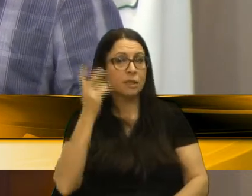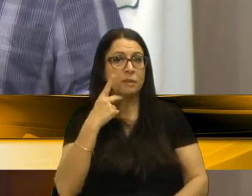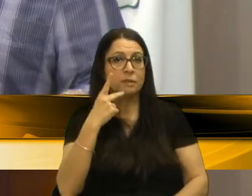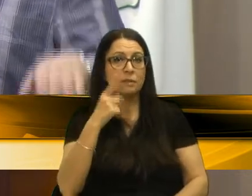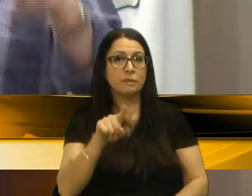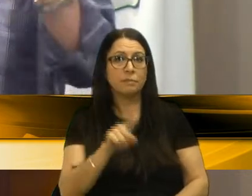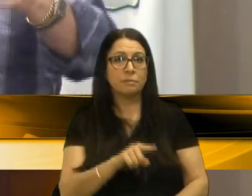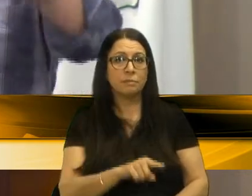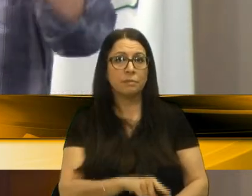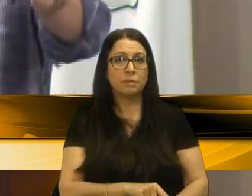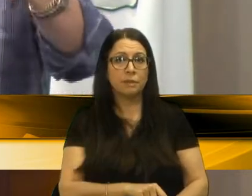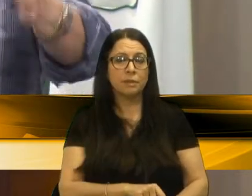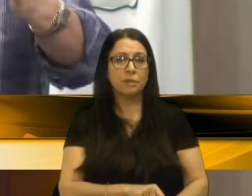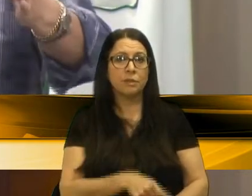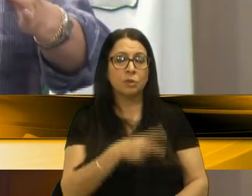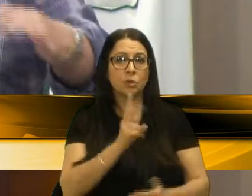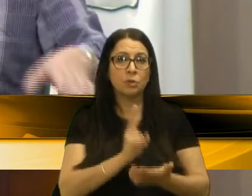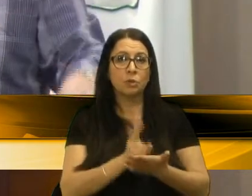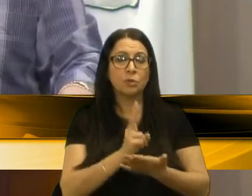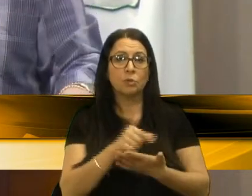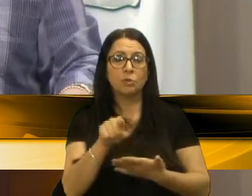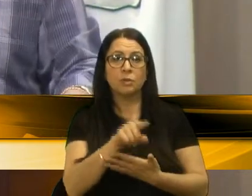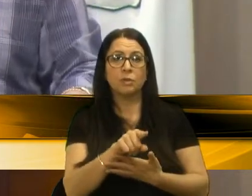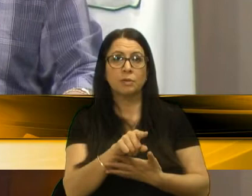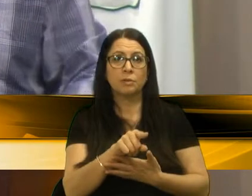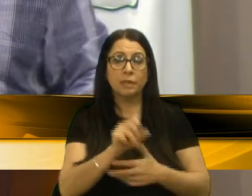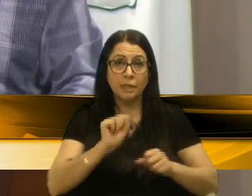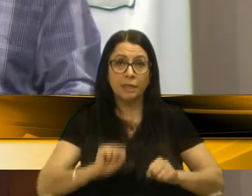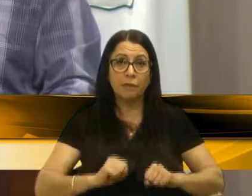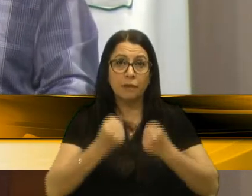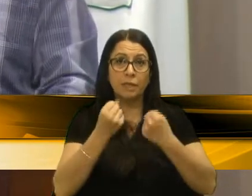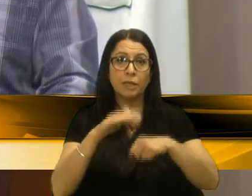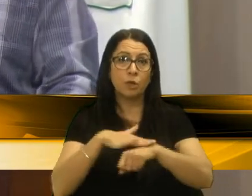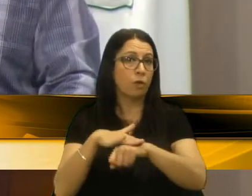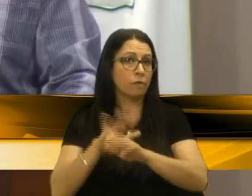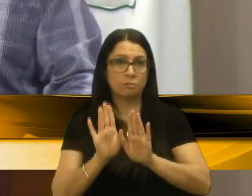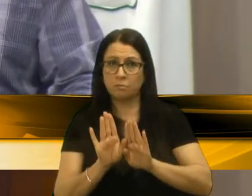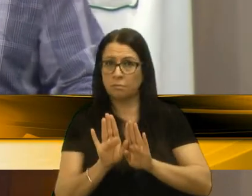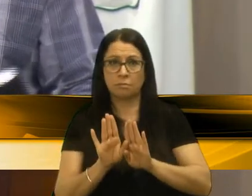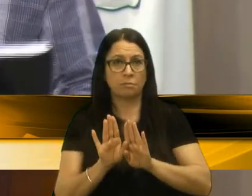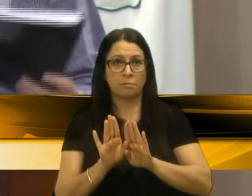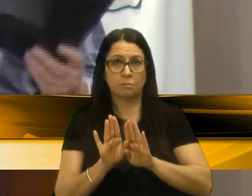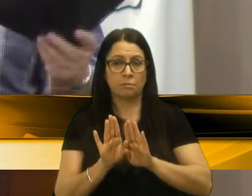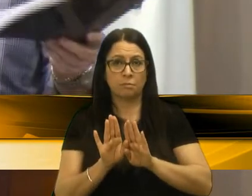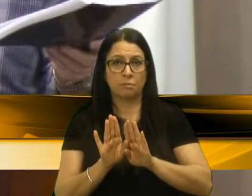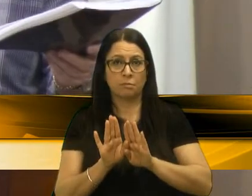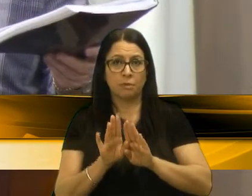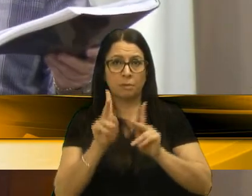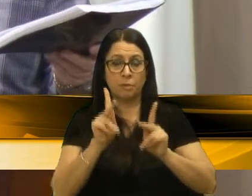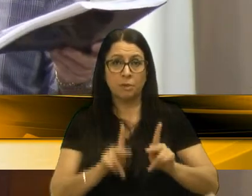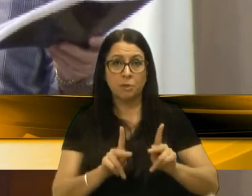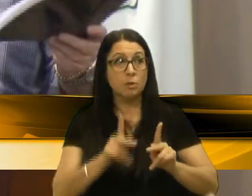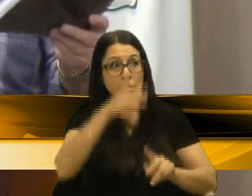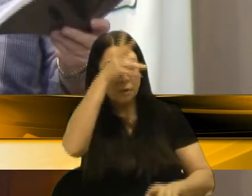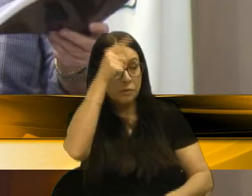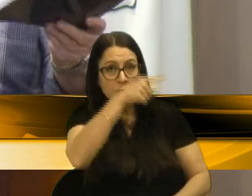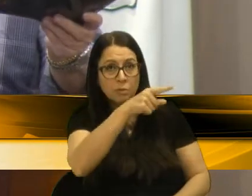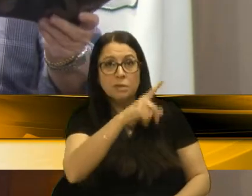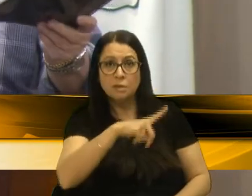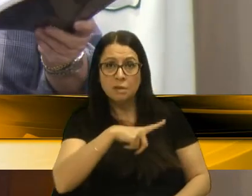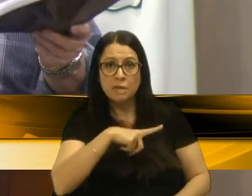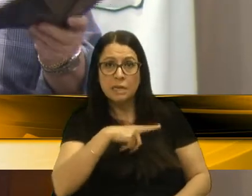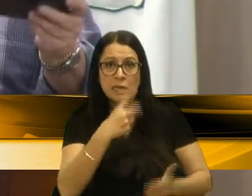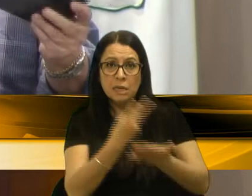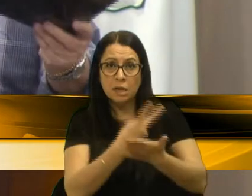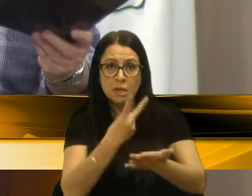estamos permanentemente defendendo o diálogo. O pessoal do Executivo, se existe